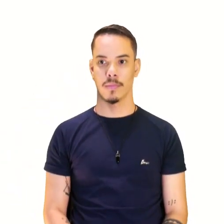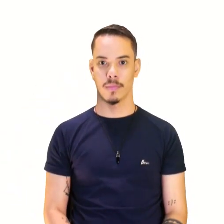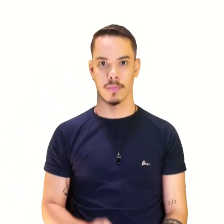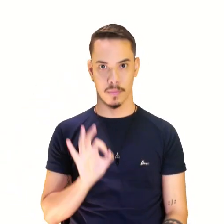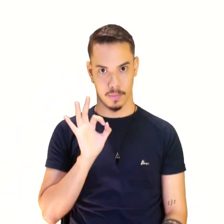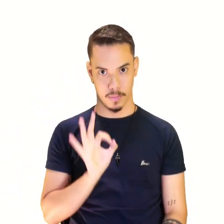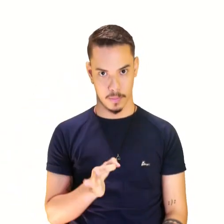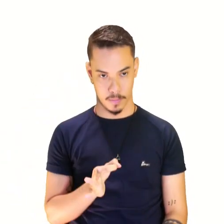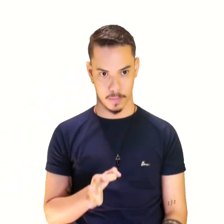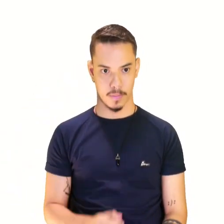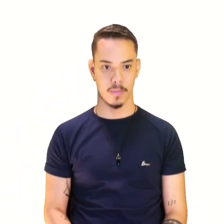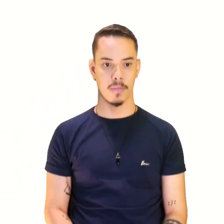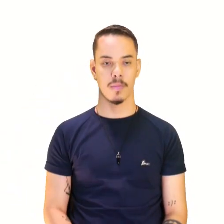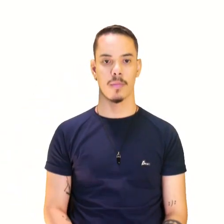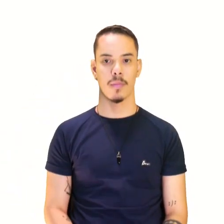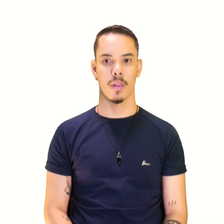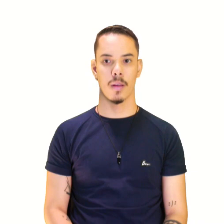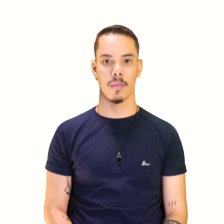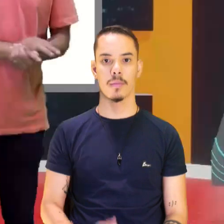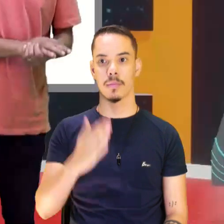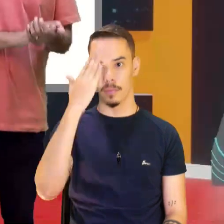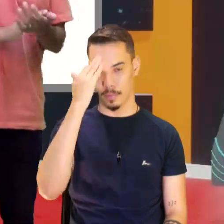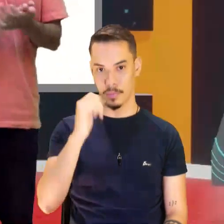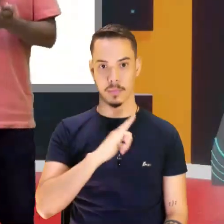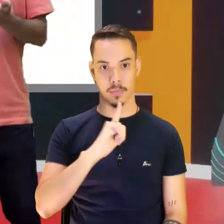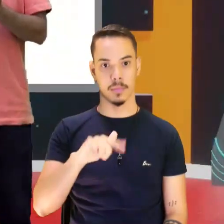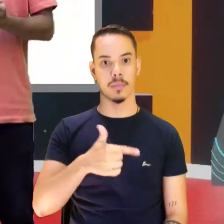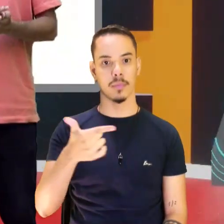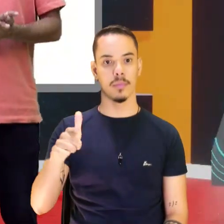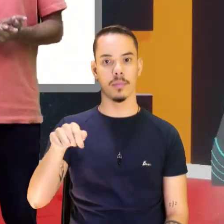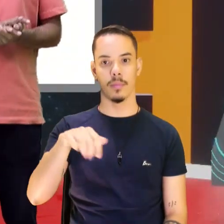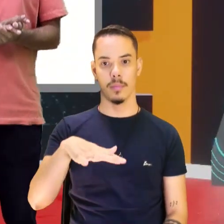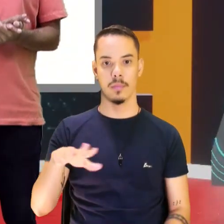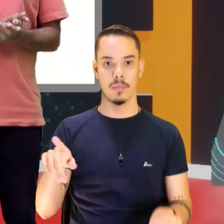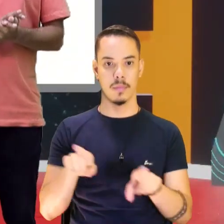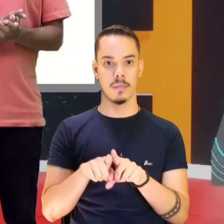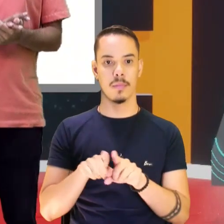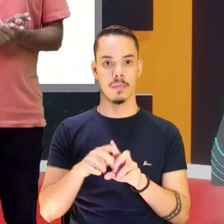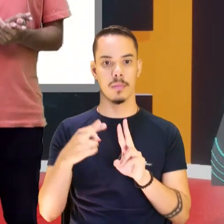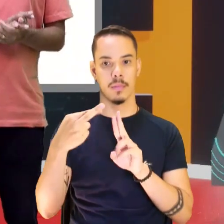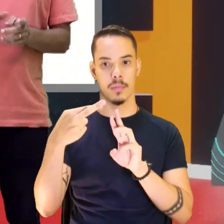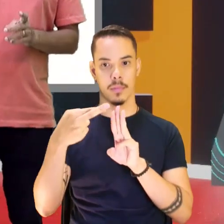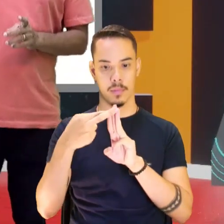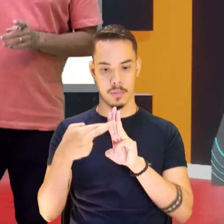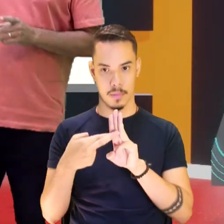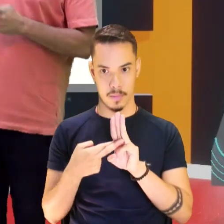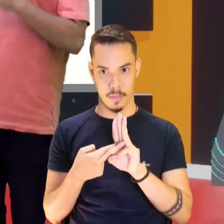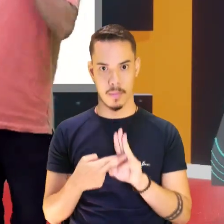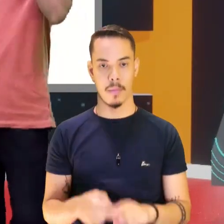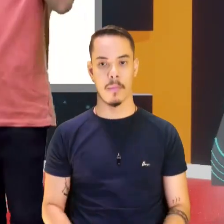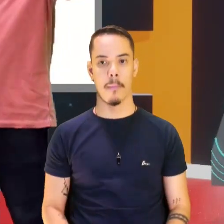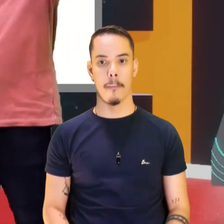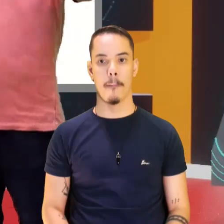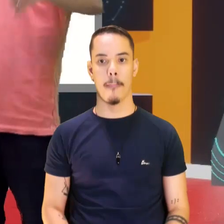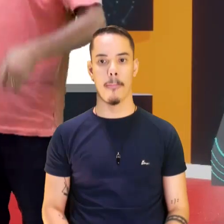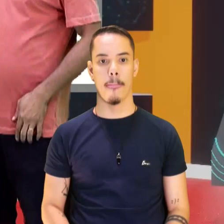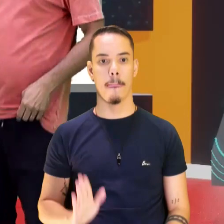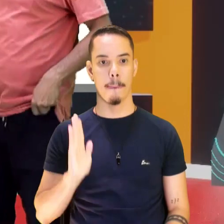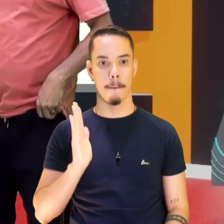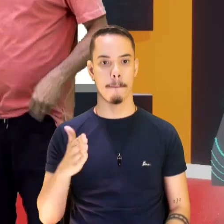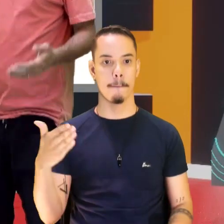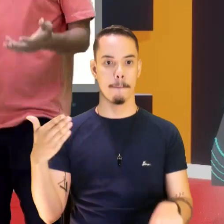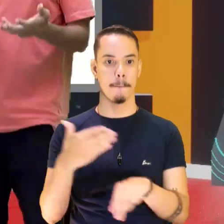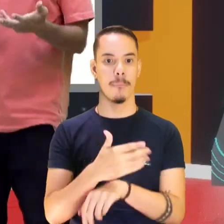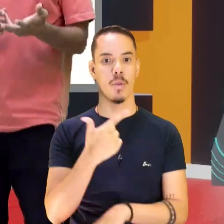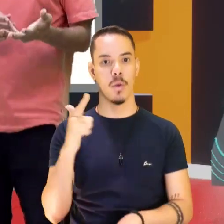Beleza? Beleza. E sabia que tem outras situações que também envolvem regra de 3 que dá para resolver? Já vamos invadir outra disciplina. Outra disciplina.